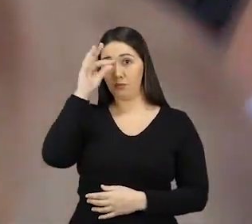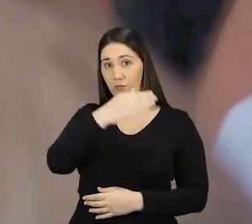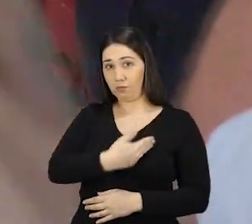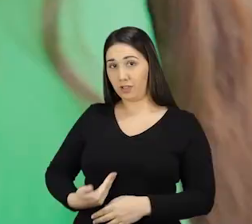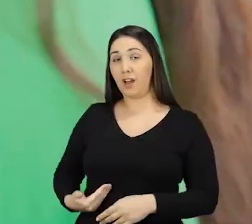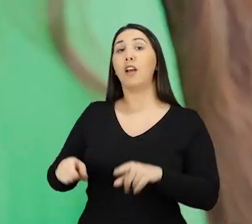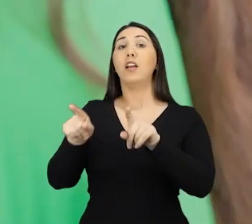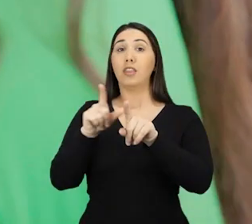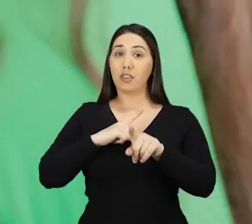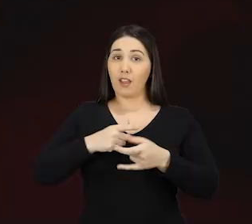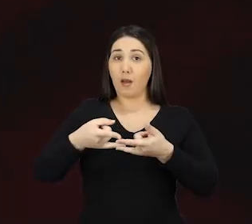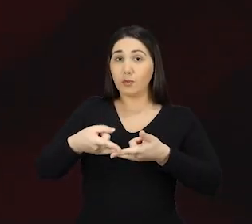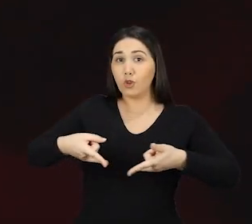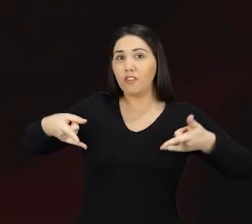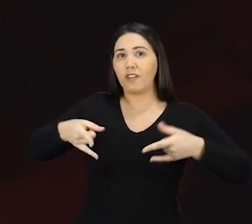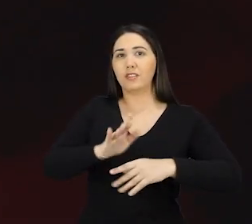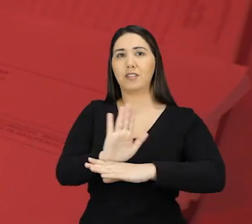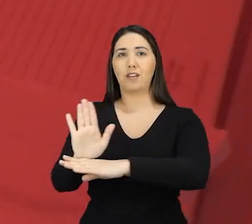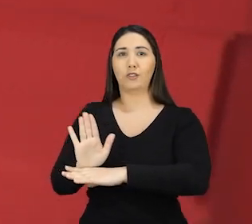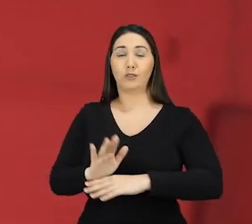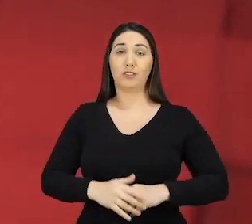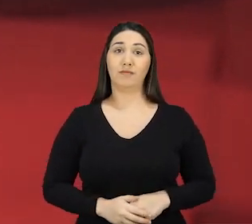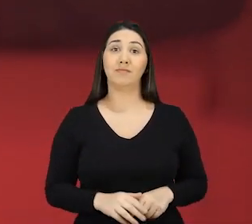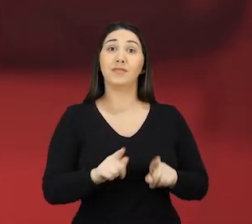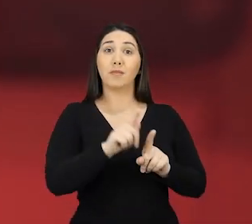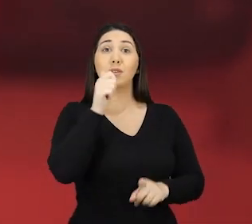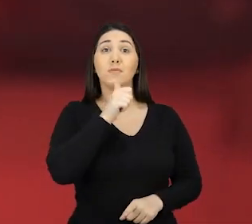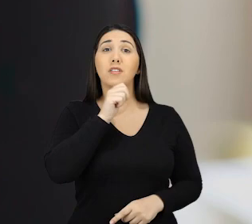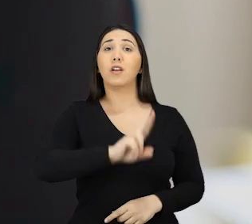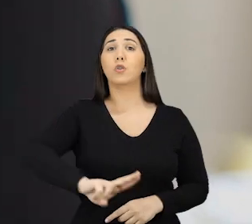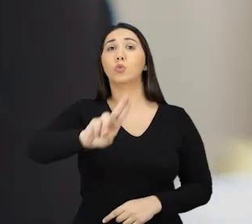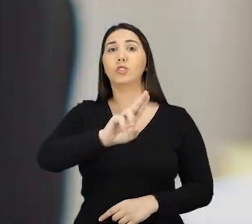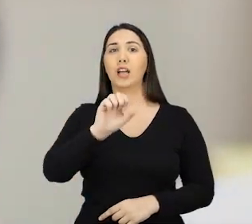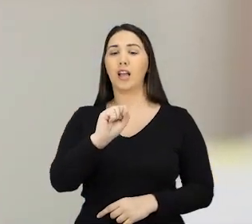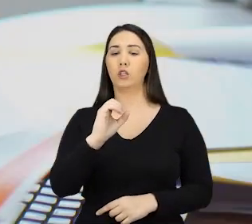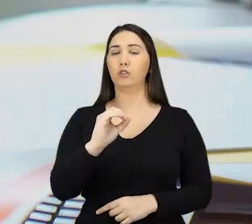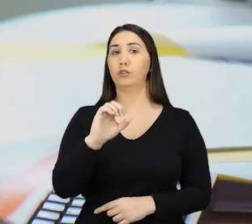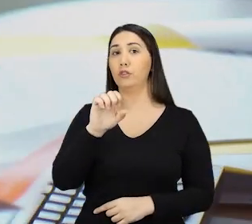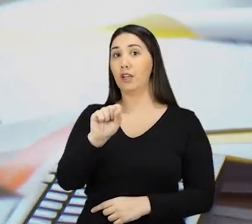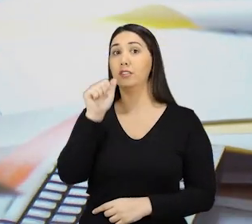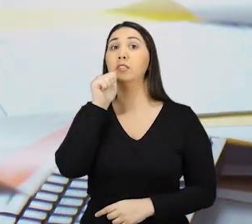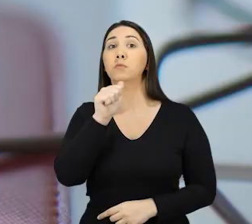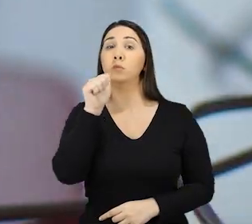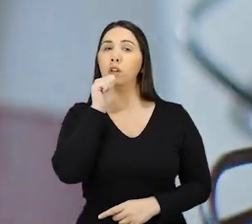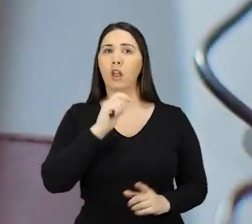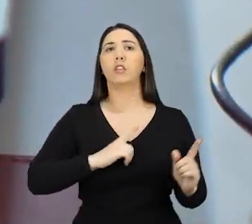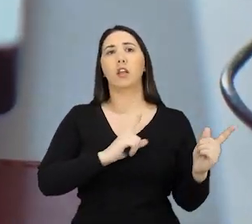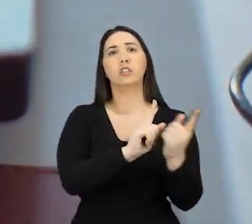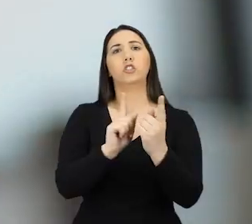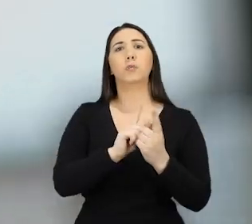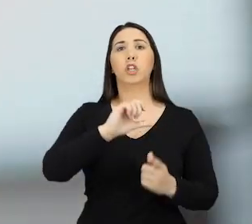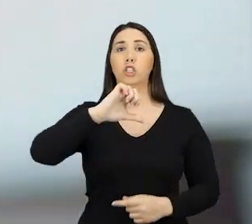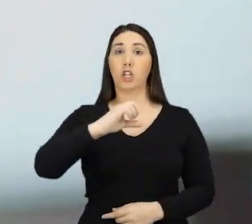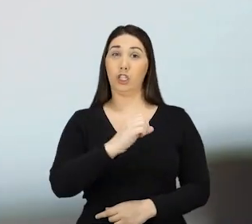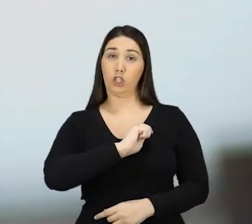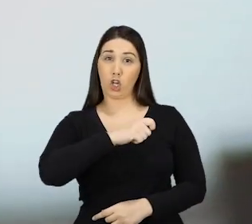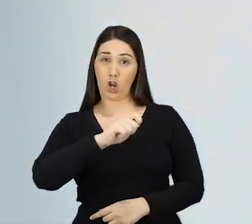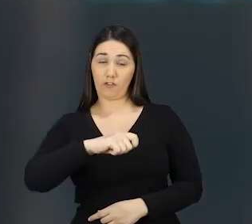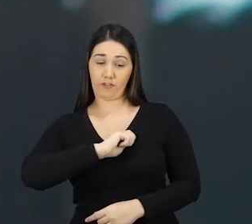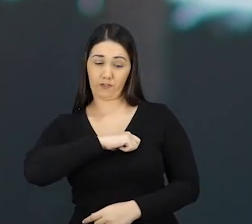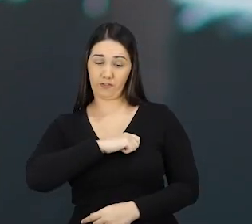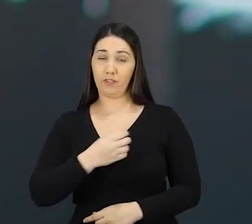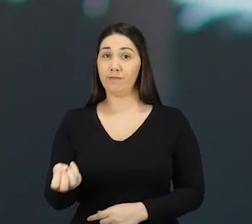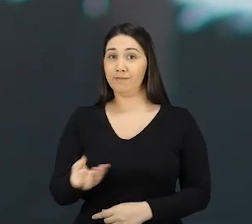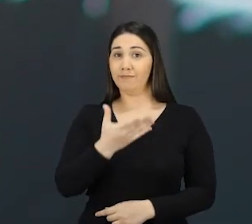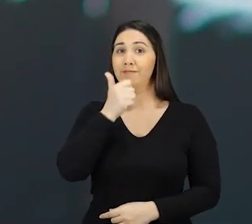programa Dignidade Íntima, para as mulheres que acionaram o SOS Mulher e foram atendidas nas novas delegacias de proteção à mulher.